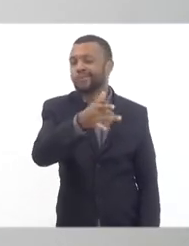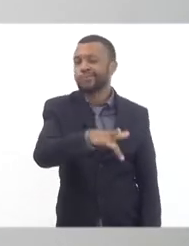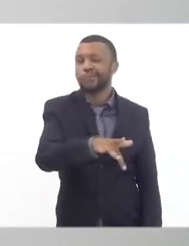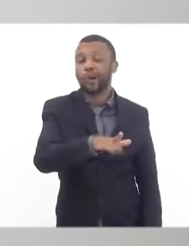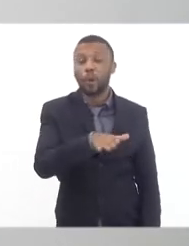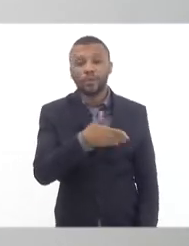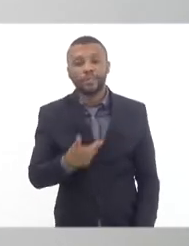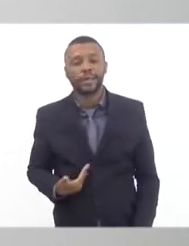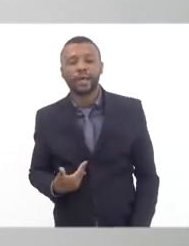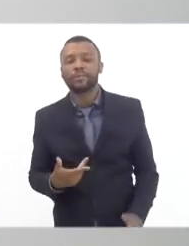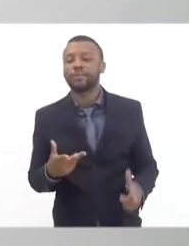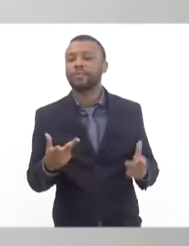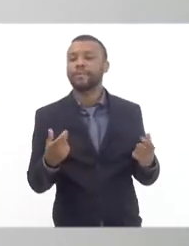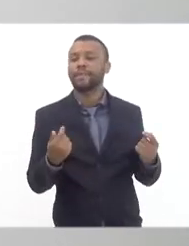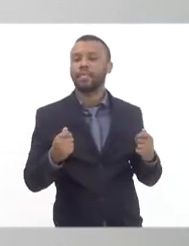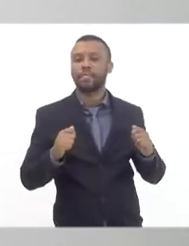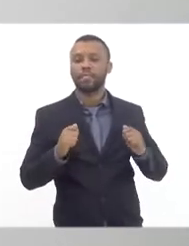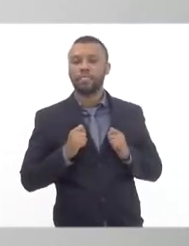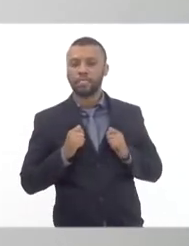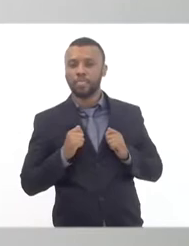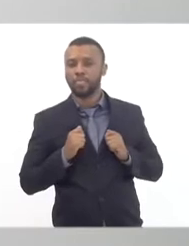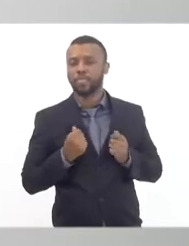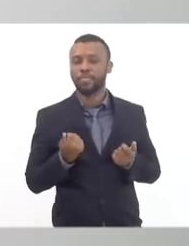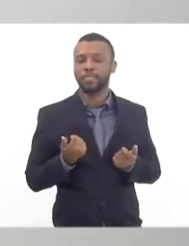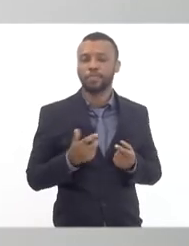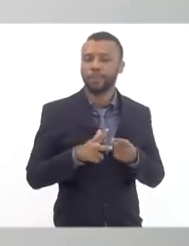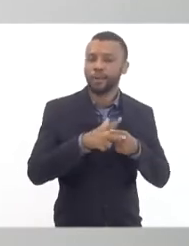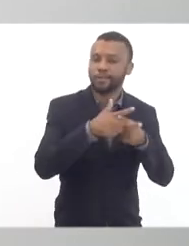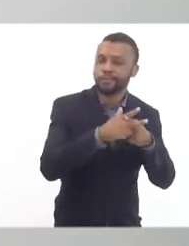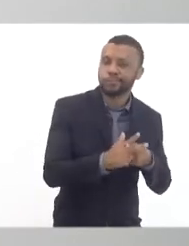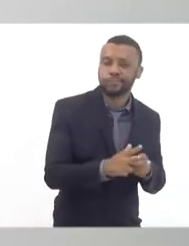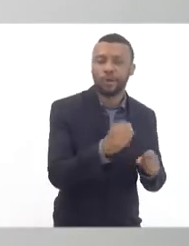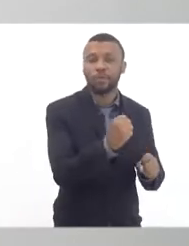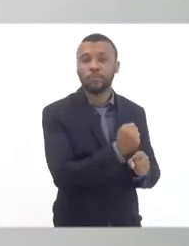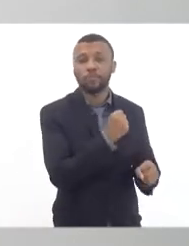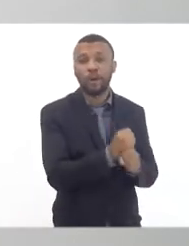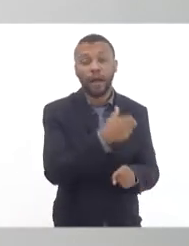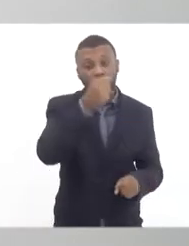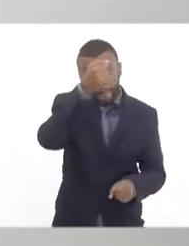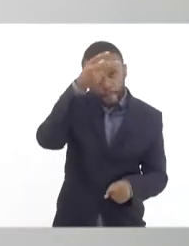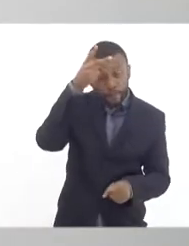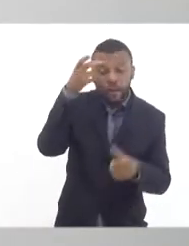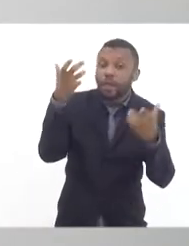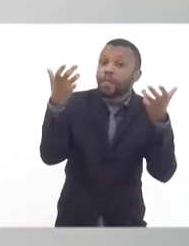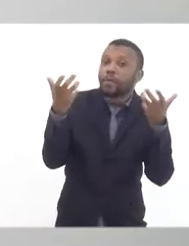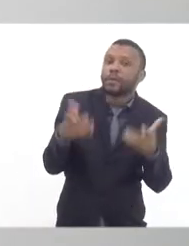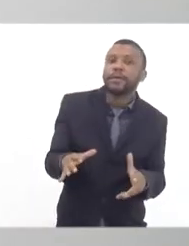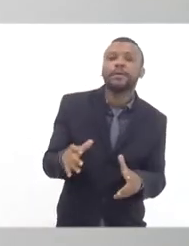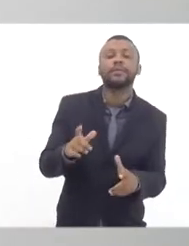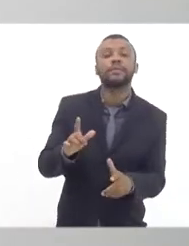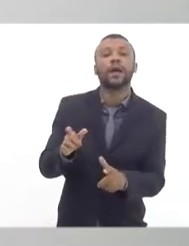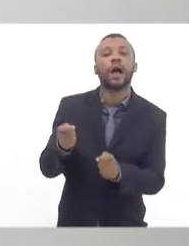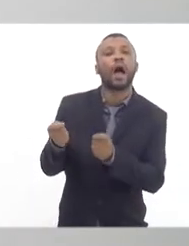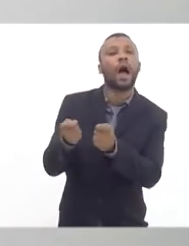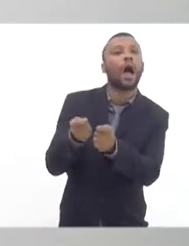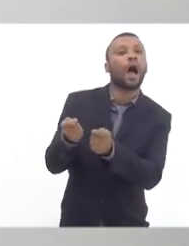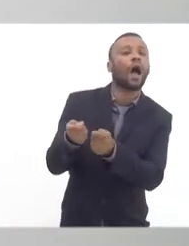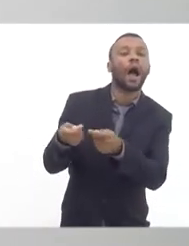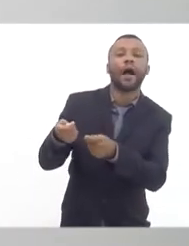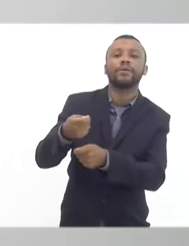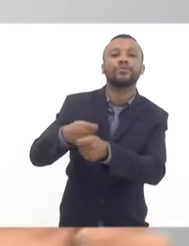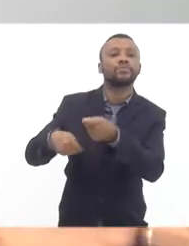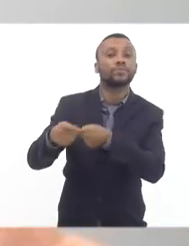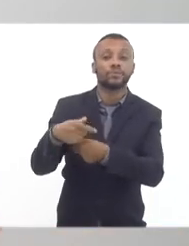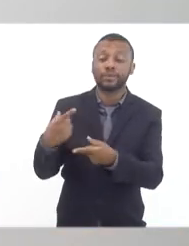de restauro, nem de reforma, né? A prefeitura não quis a gestão do imóvel. Também não me causa nenhuma